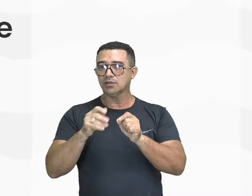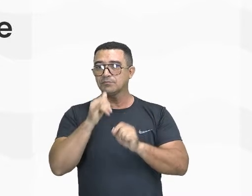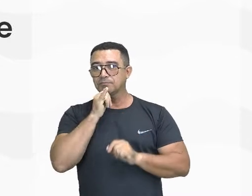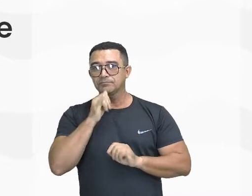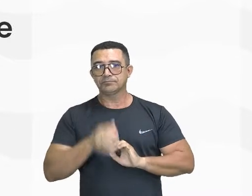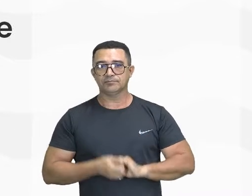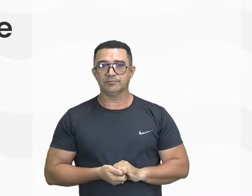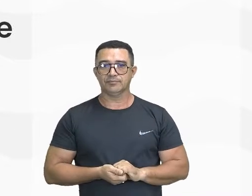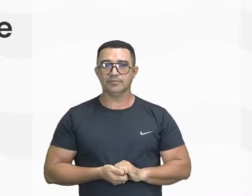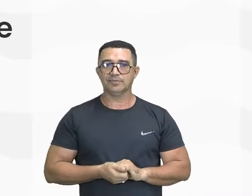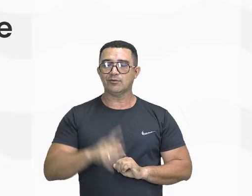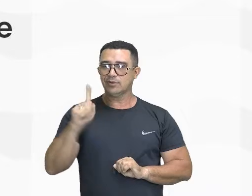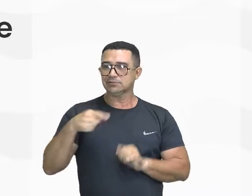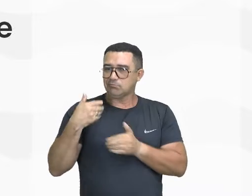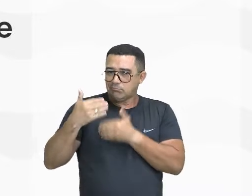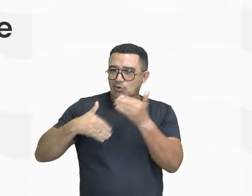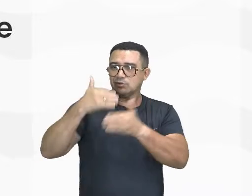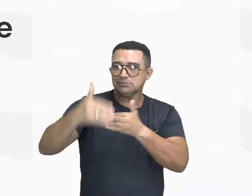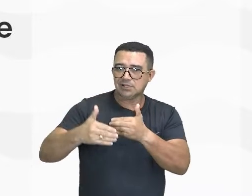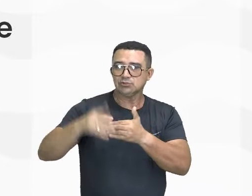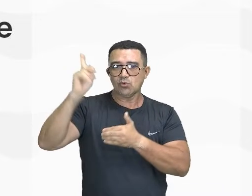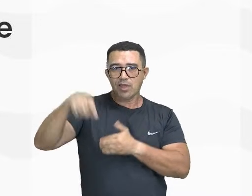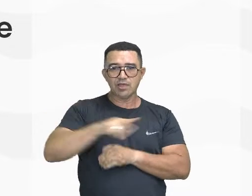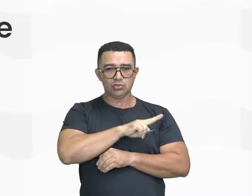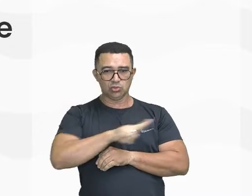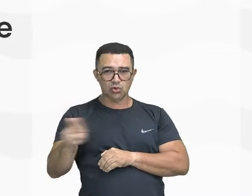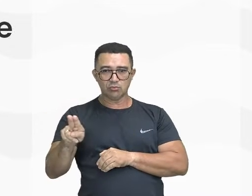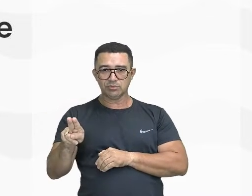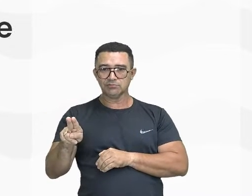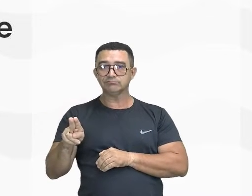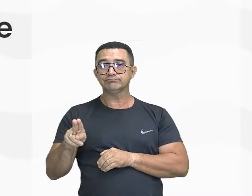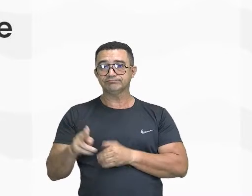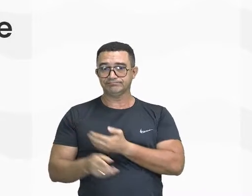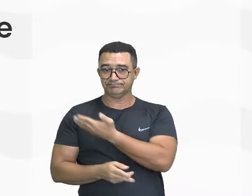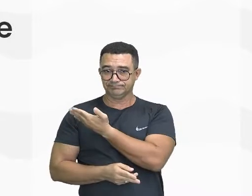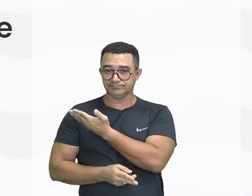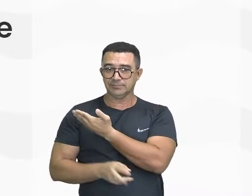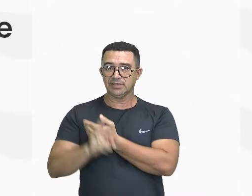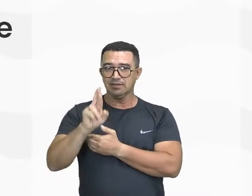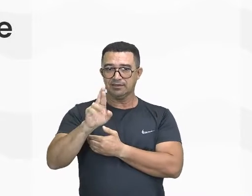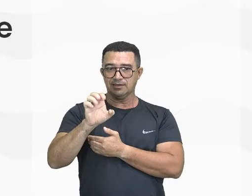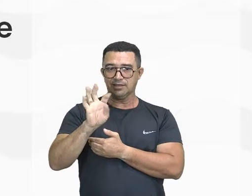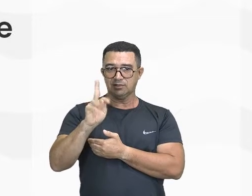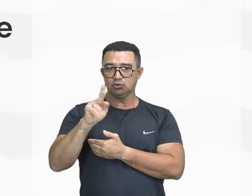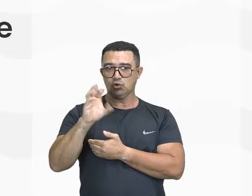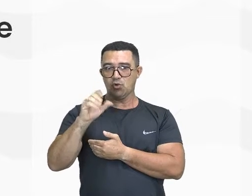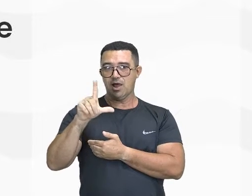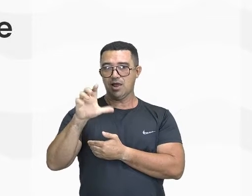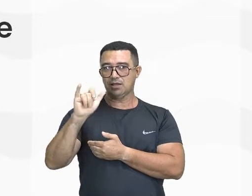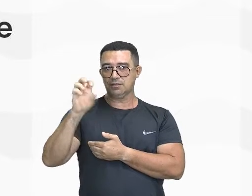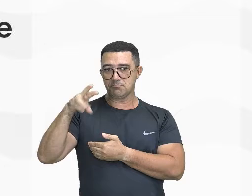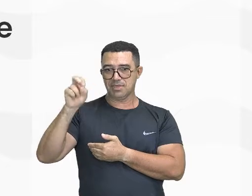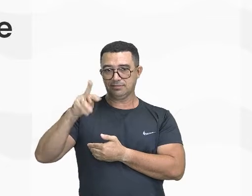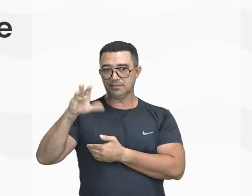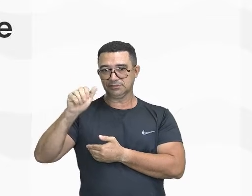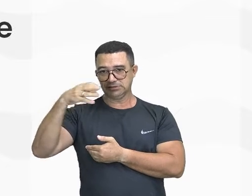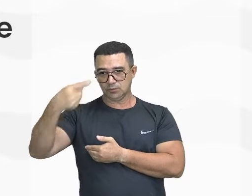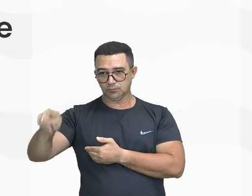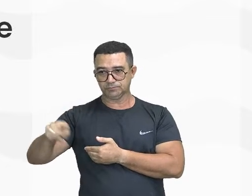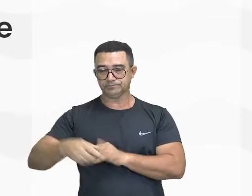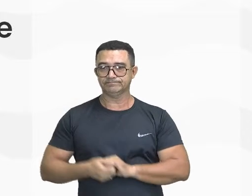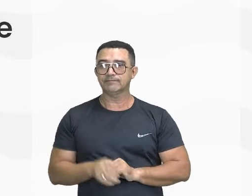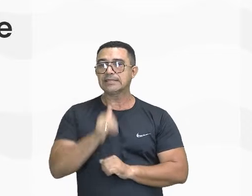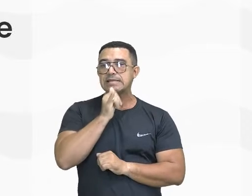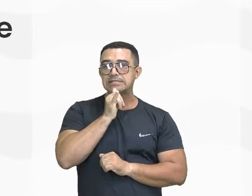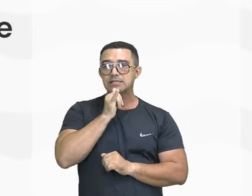associadas. Esse processo é denominado de mecanismo de retroalimentação ou de feedback. Vamos citar